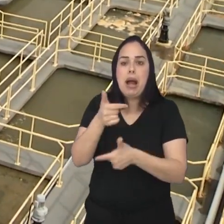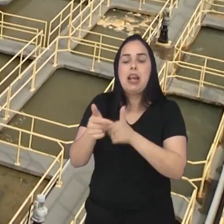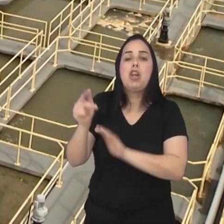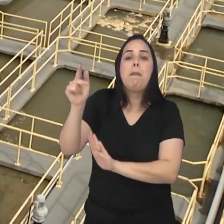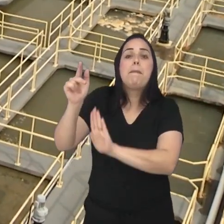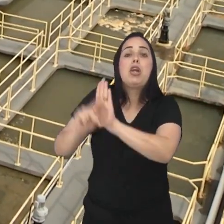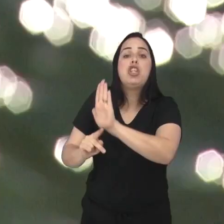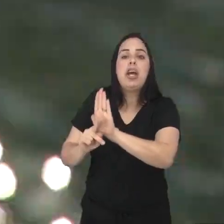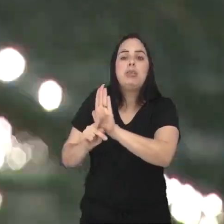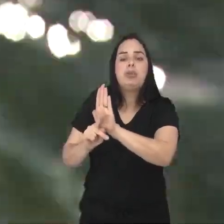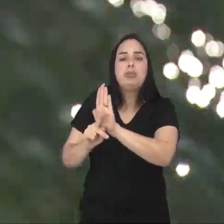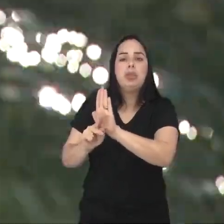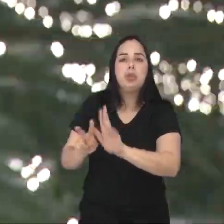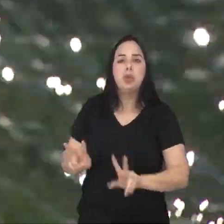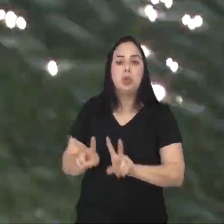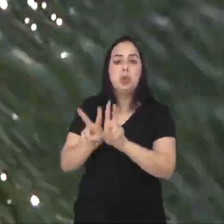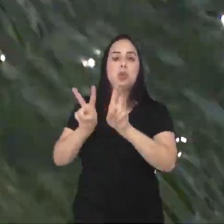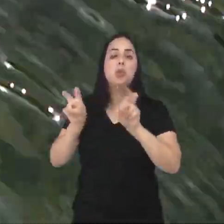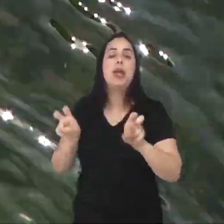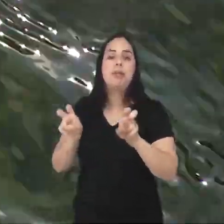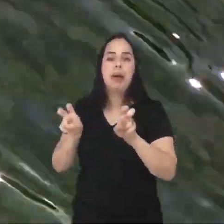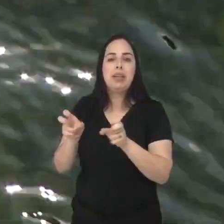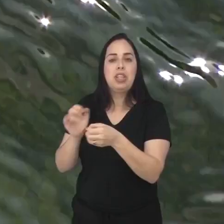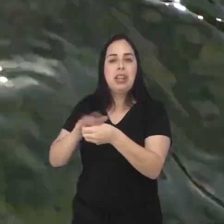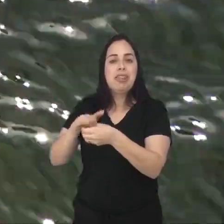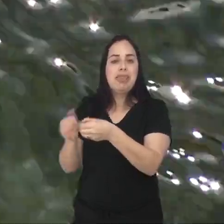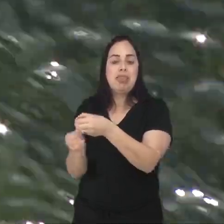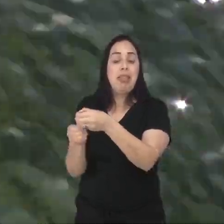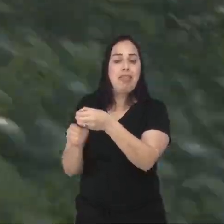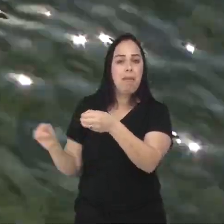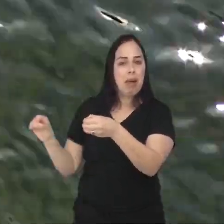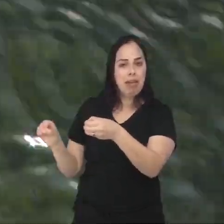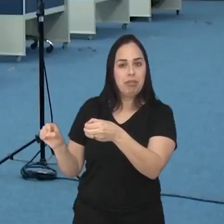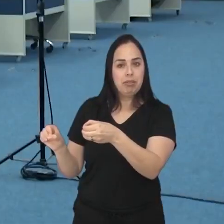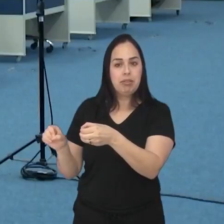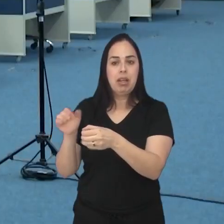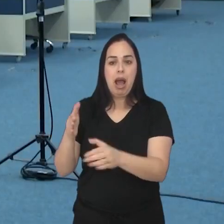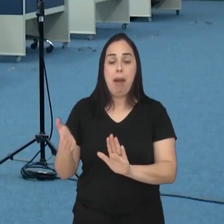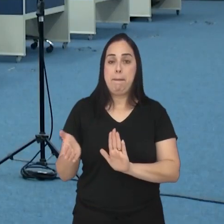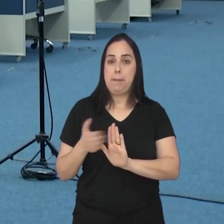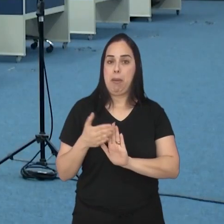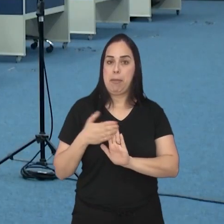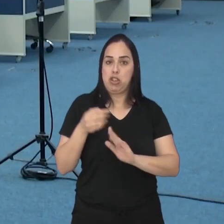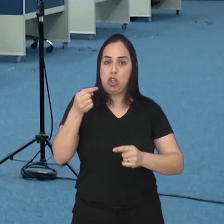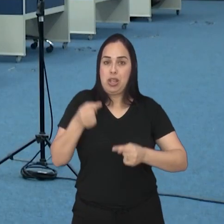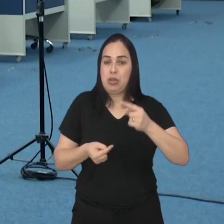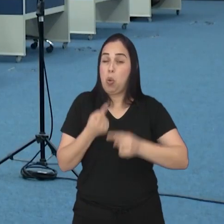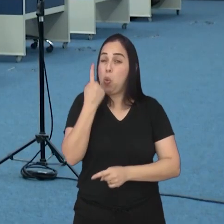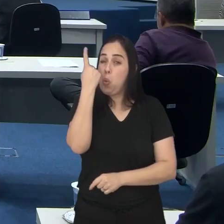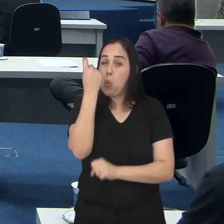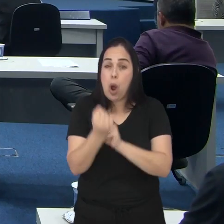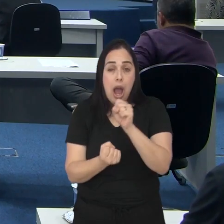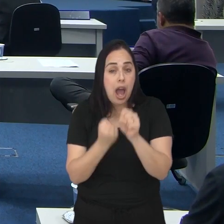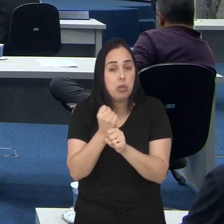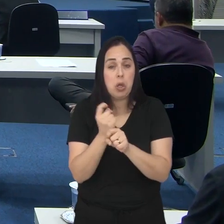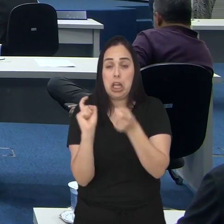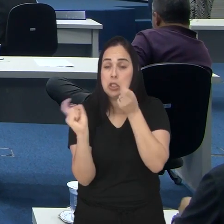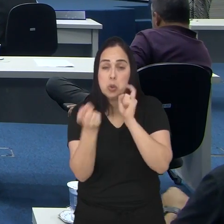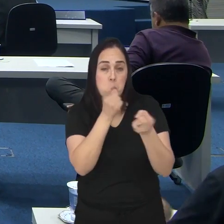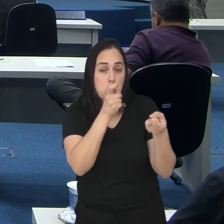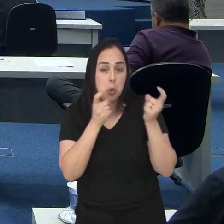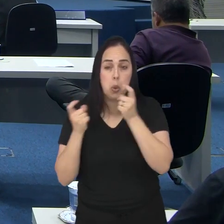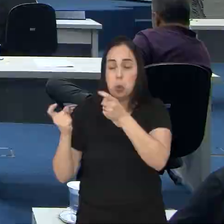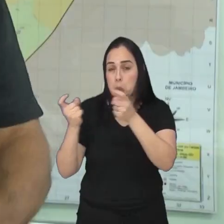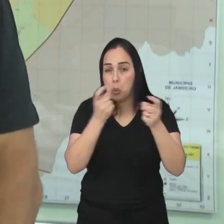maior atuação nos projetos relacionados aos serviços de saneamento. A proposta foi discutida durante 1 ano e meio